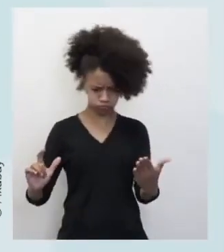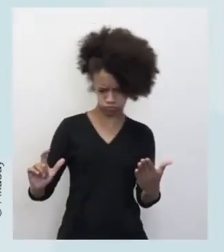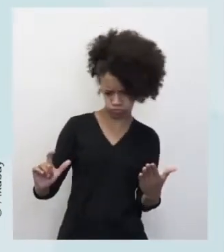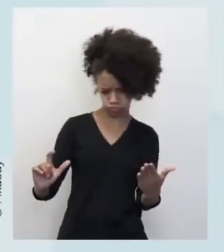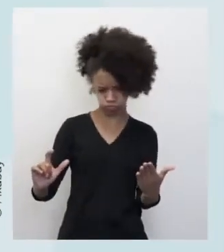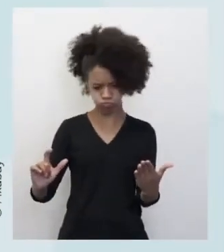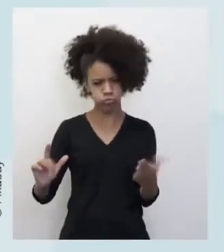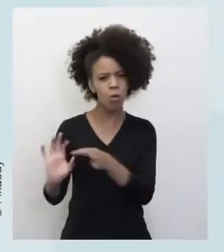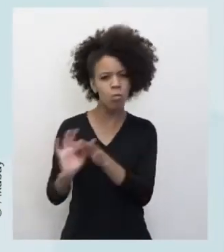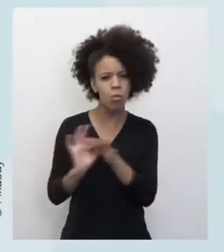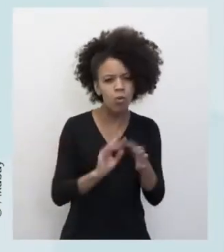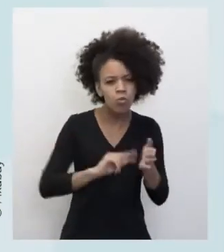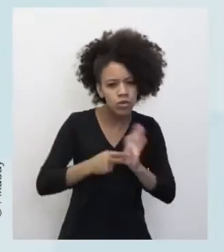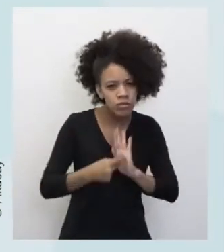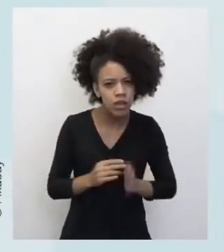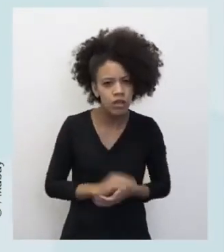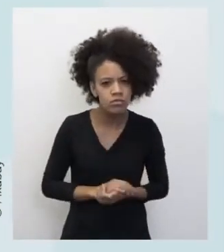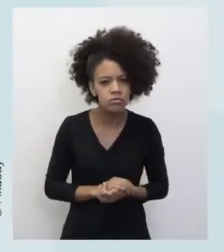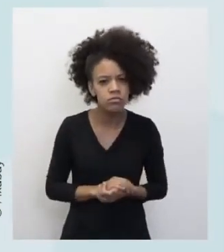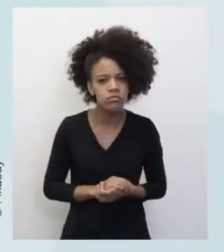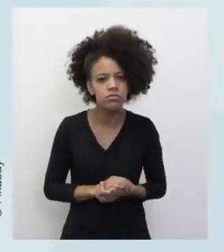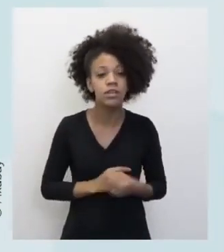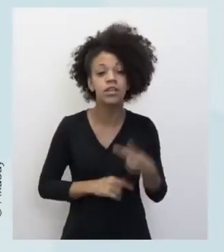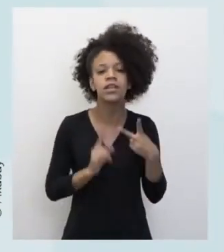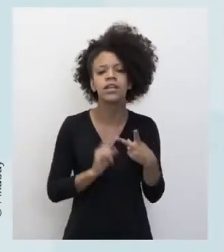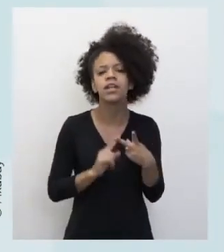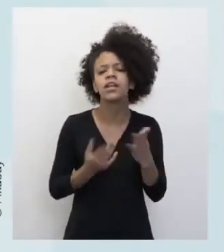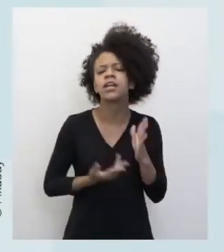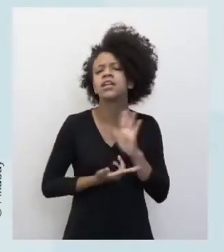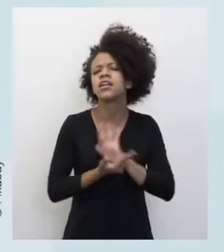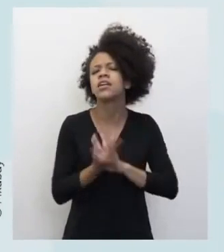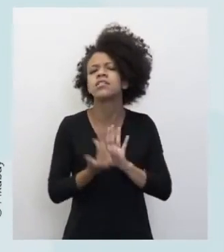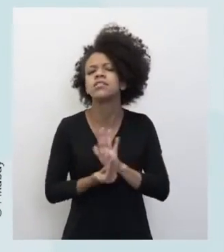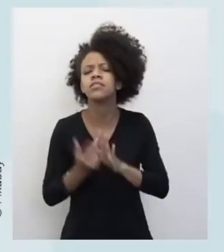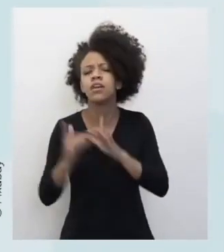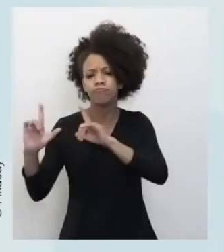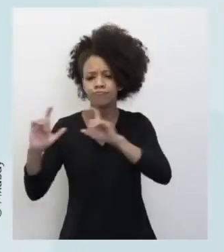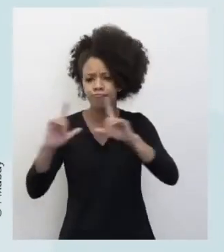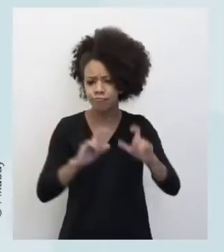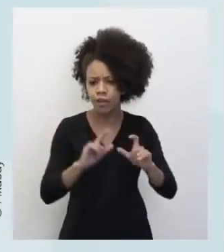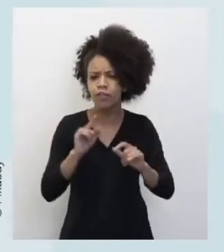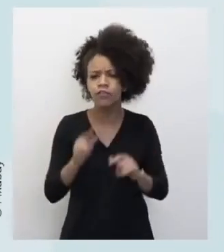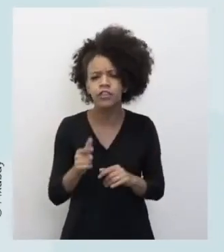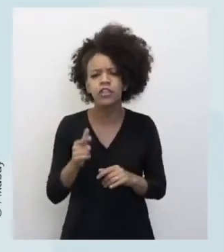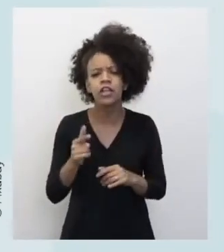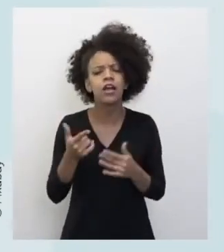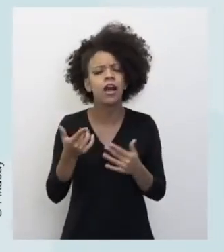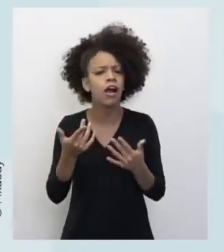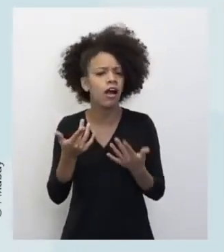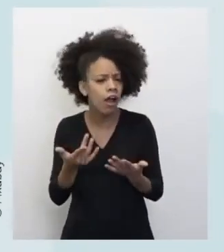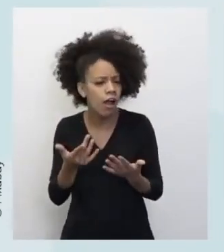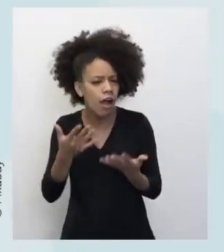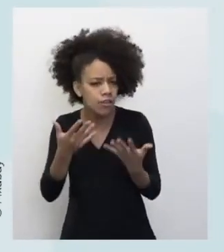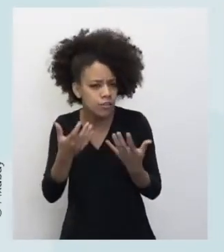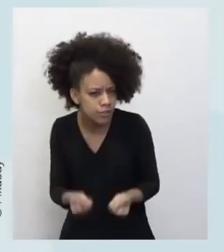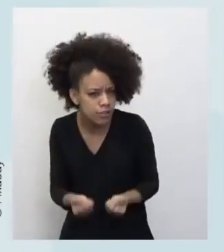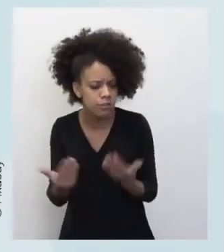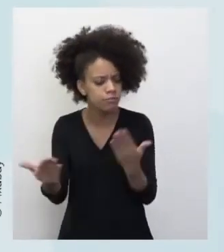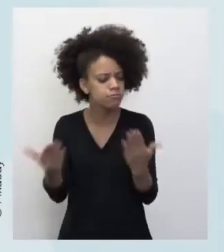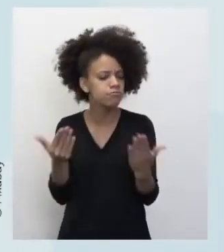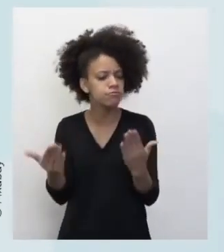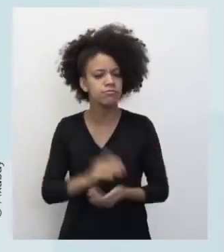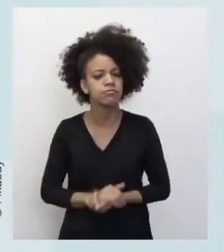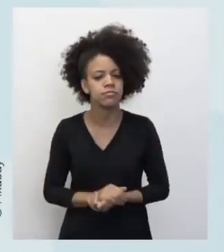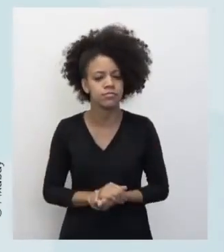do sentido? E a 2, que características da imagem você considera nessa análise que você faz,